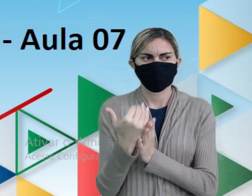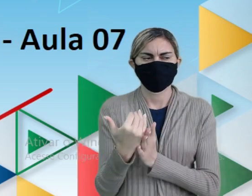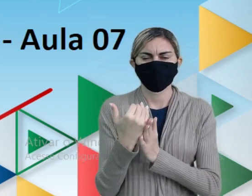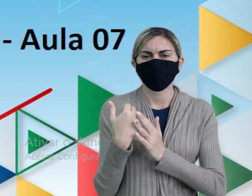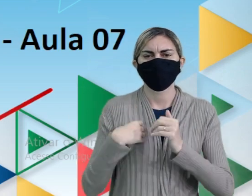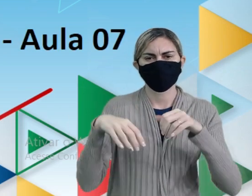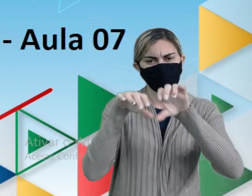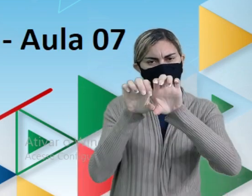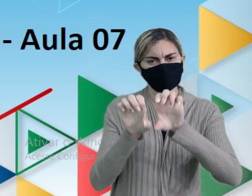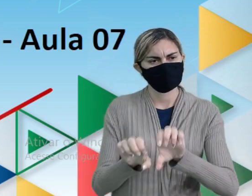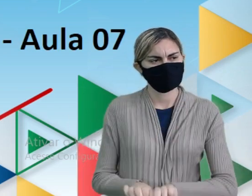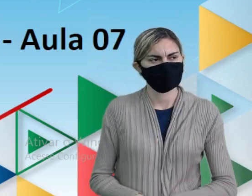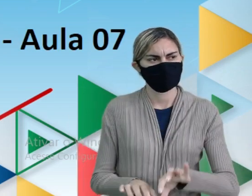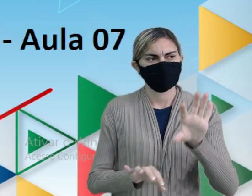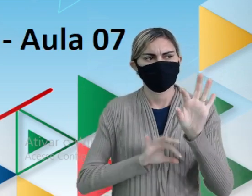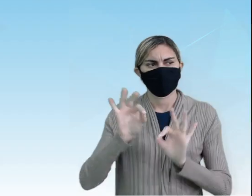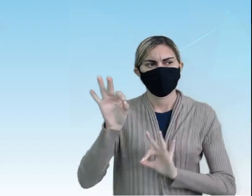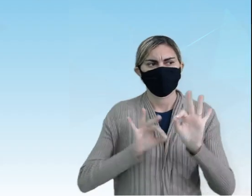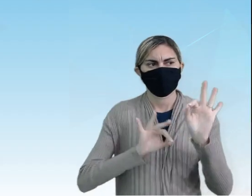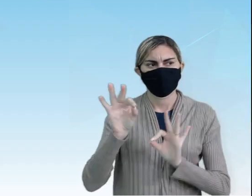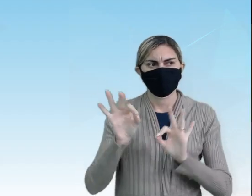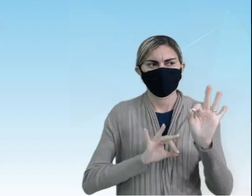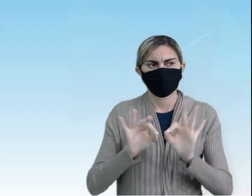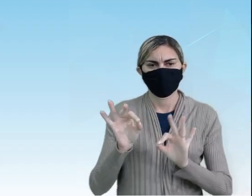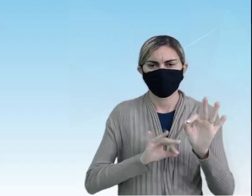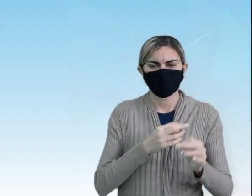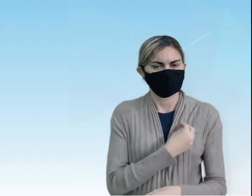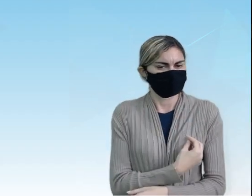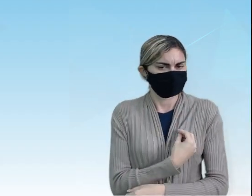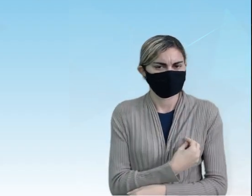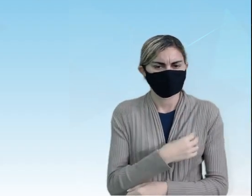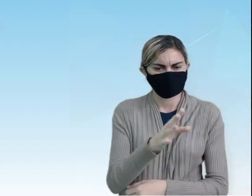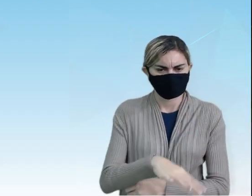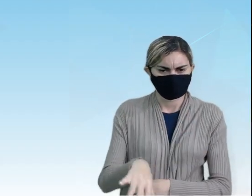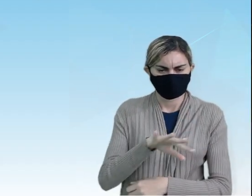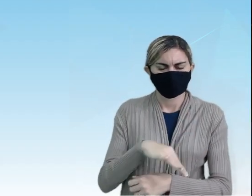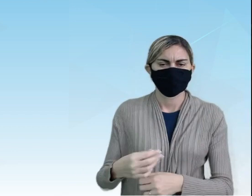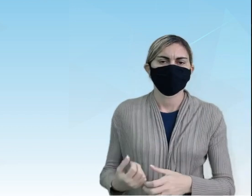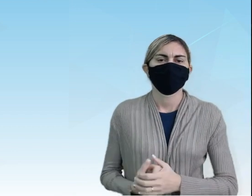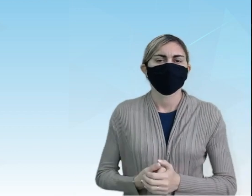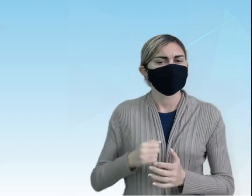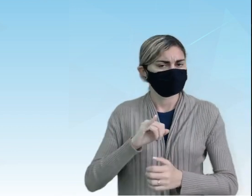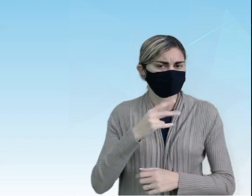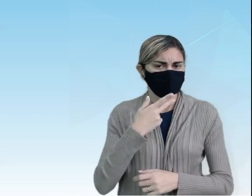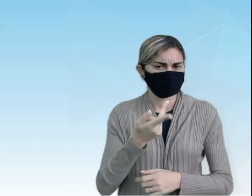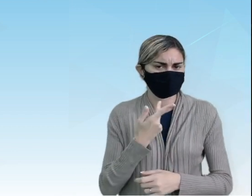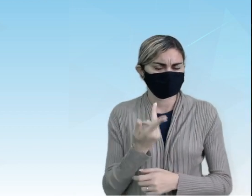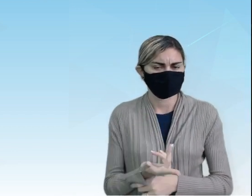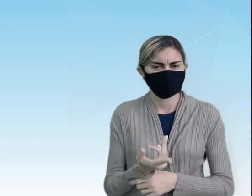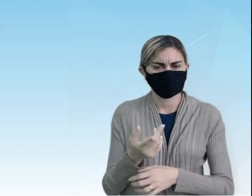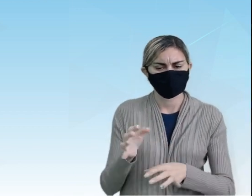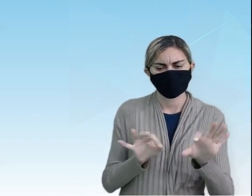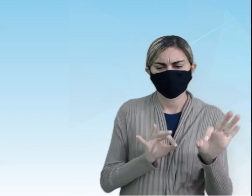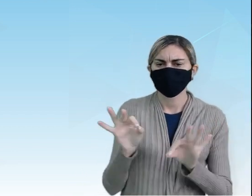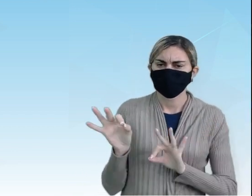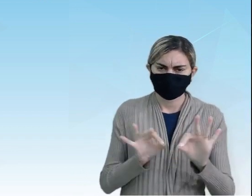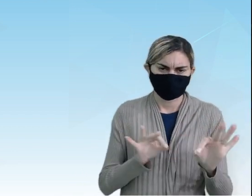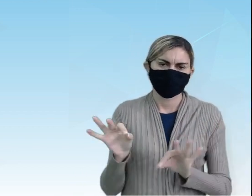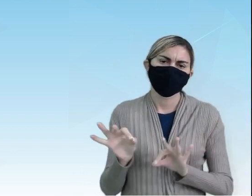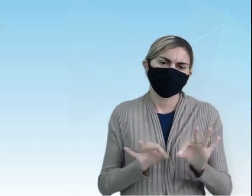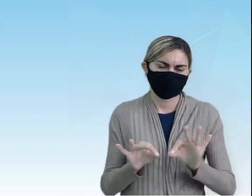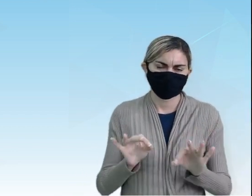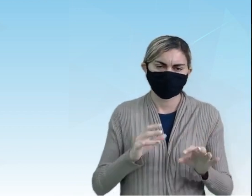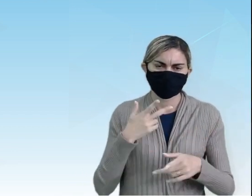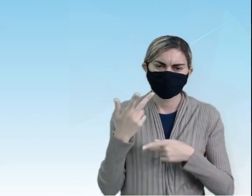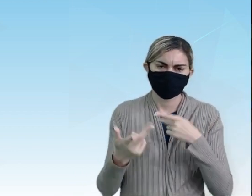a estrutura e organização dos seres vivos. Se eu vou falar sobre essa organização, bora